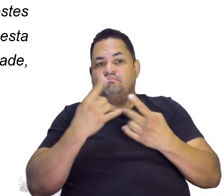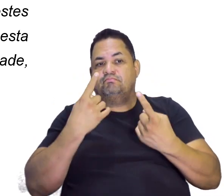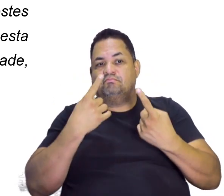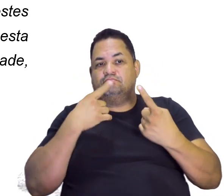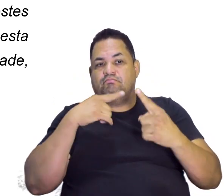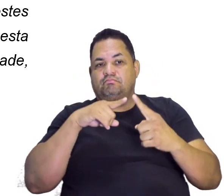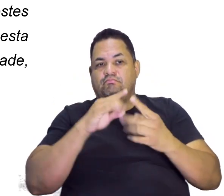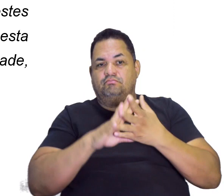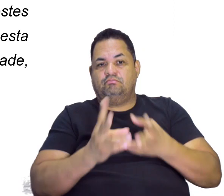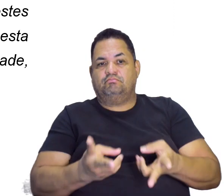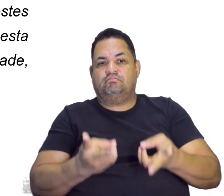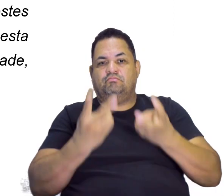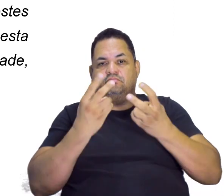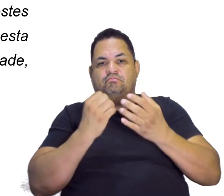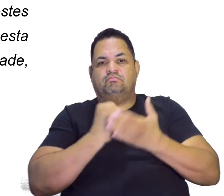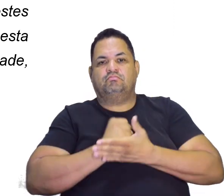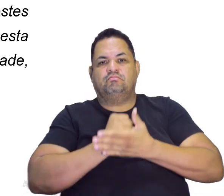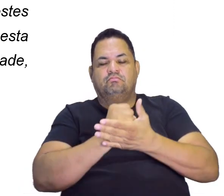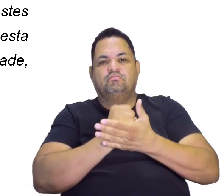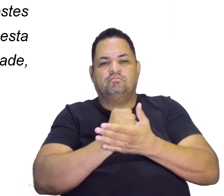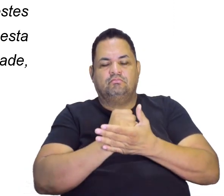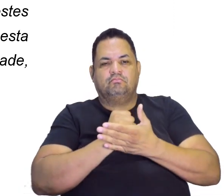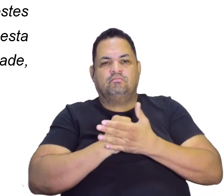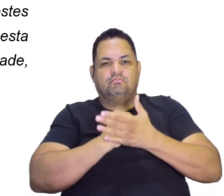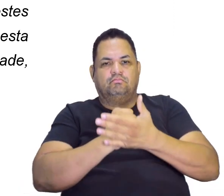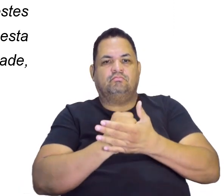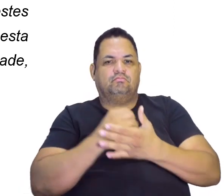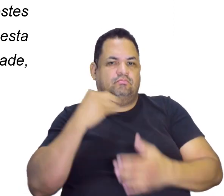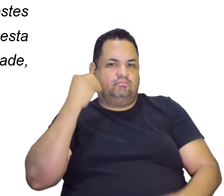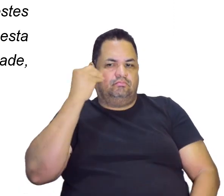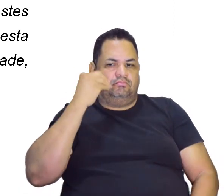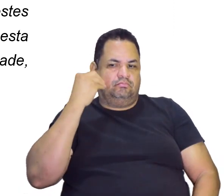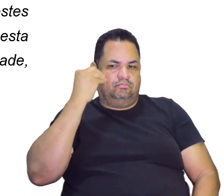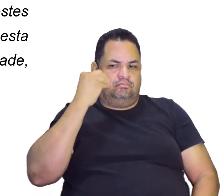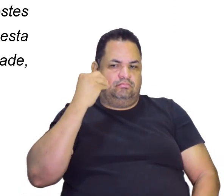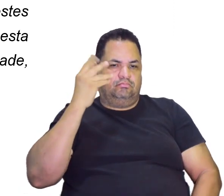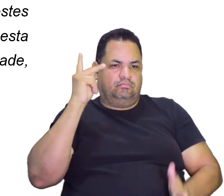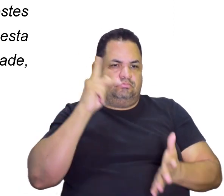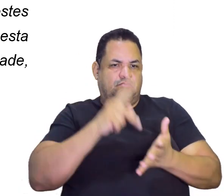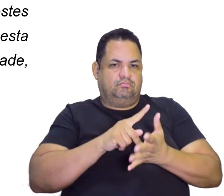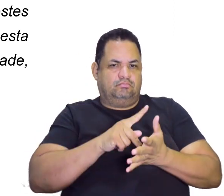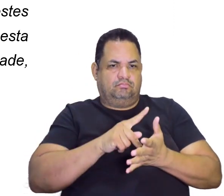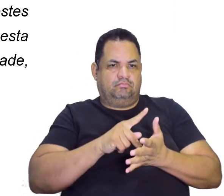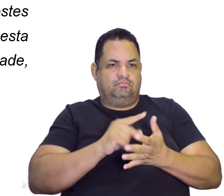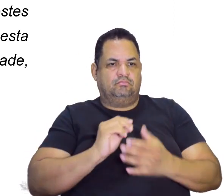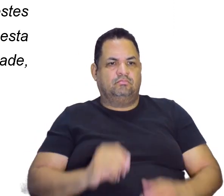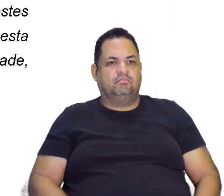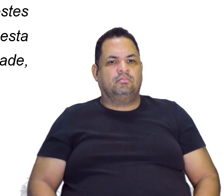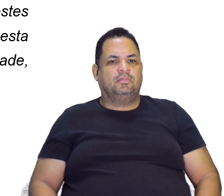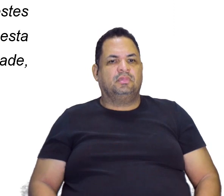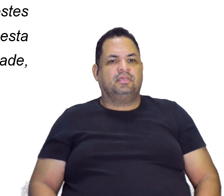pelo enfoque perceptual, pela percepção, baseado na experiência de fato.